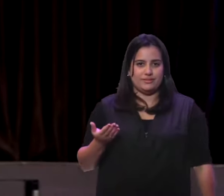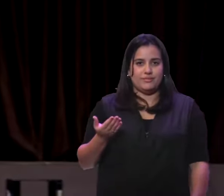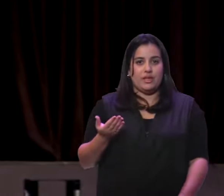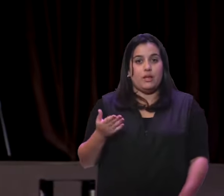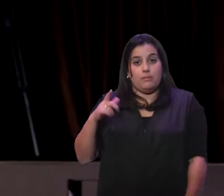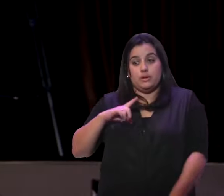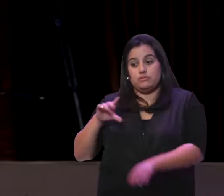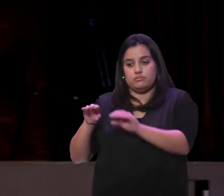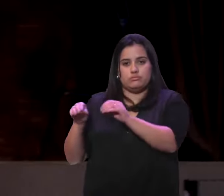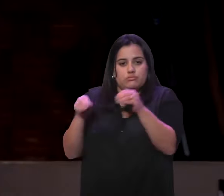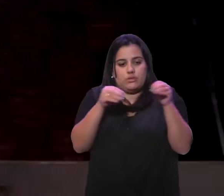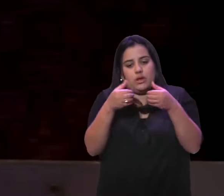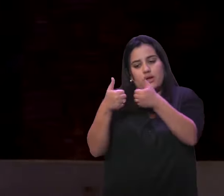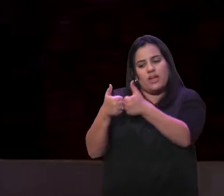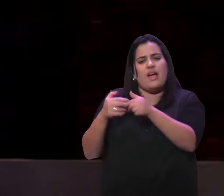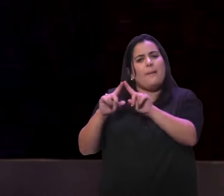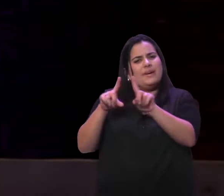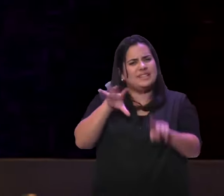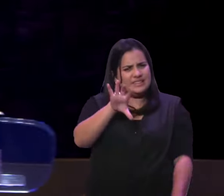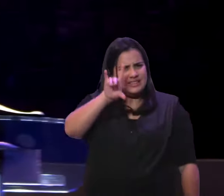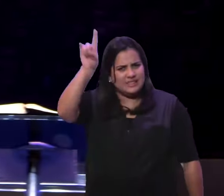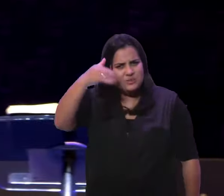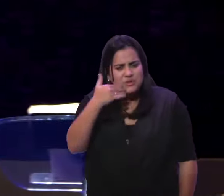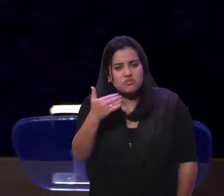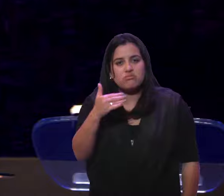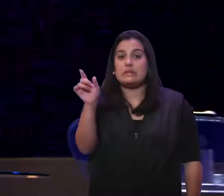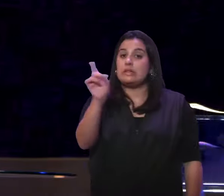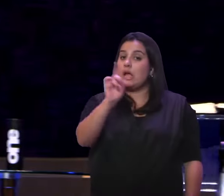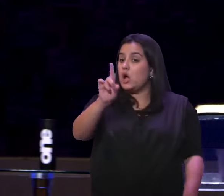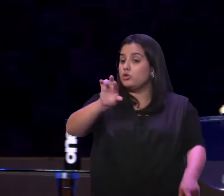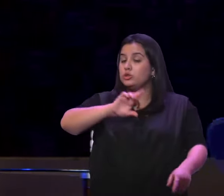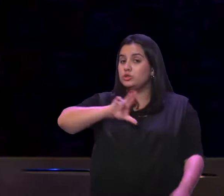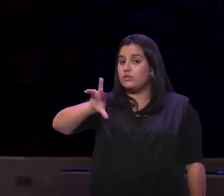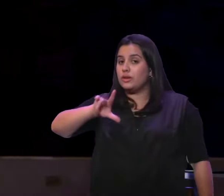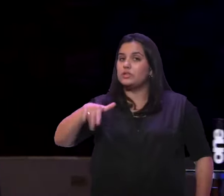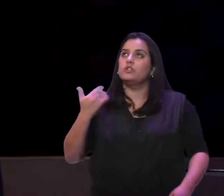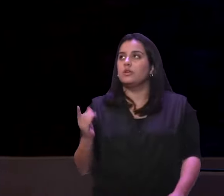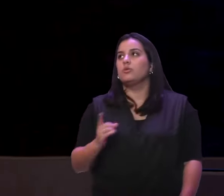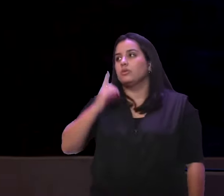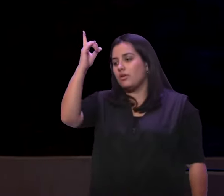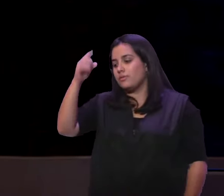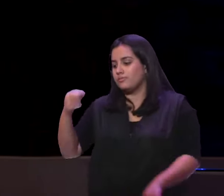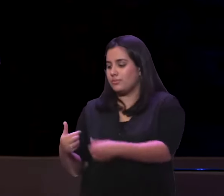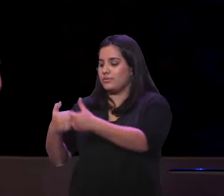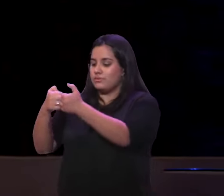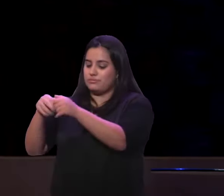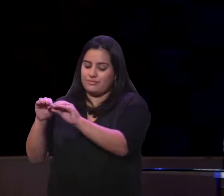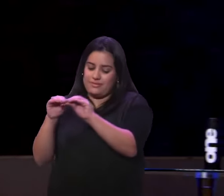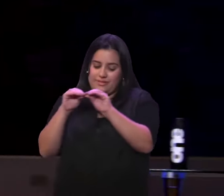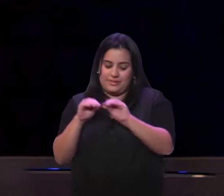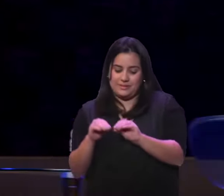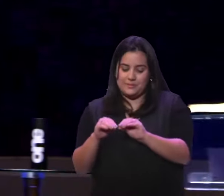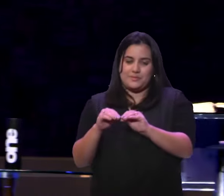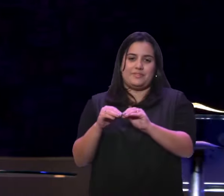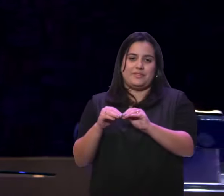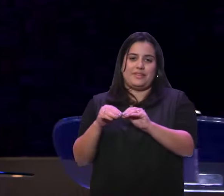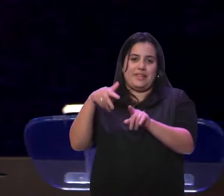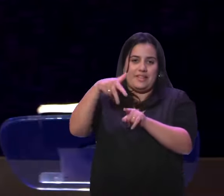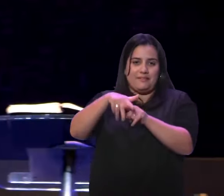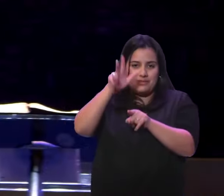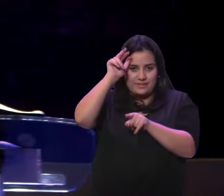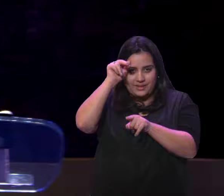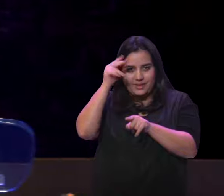tinha pedido. E aí ele vai lá e coloca a arca da aliança na carroça. E a Bíblia diz que Uzá e